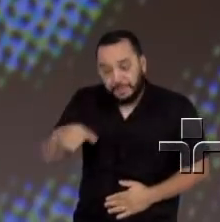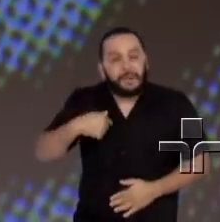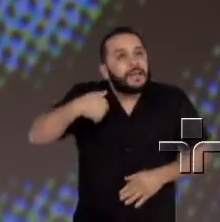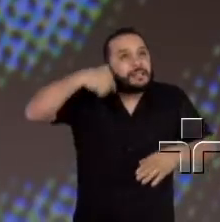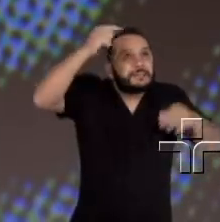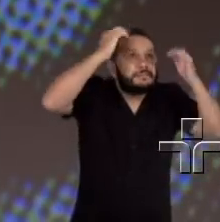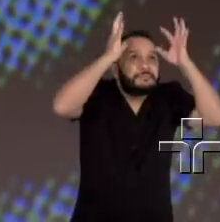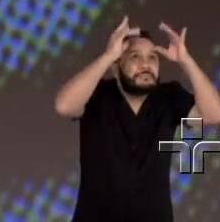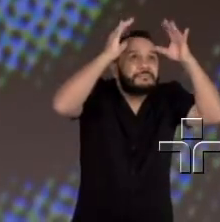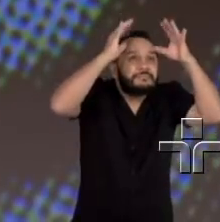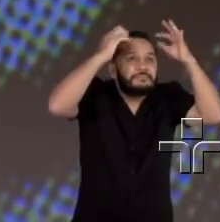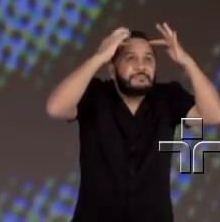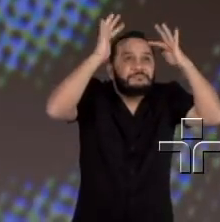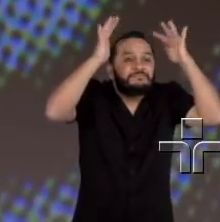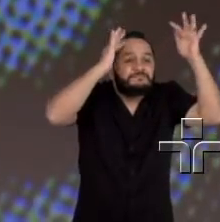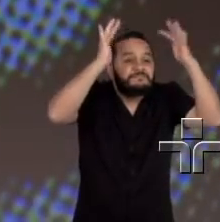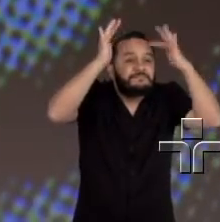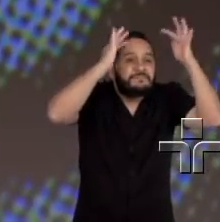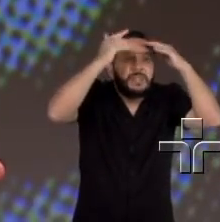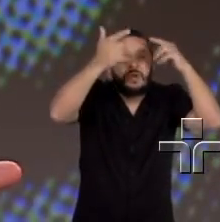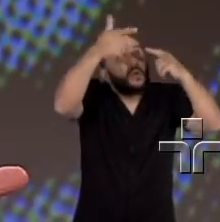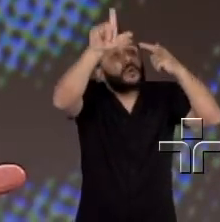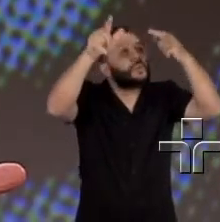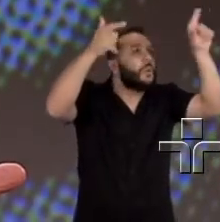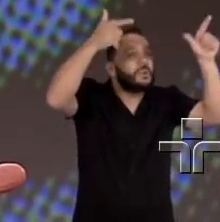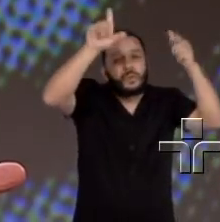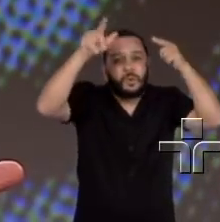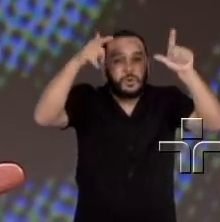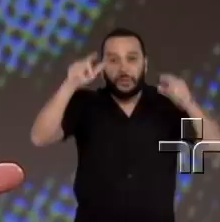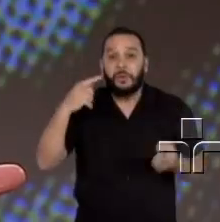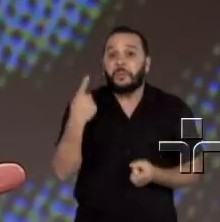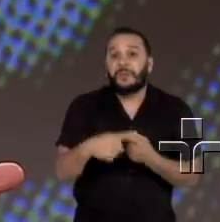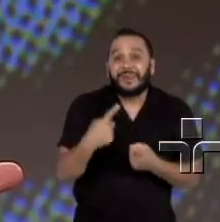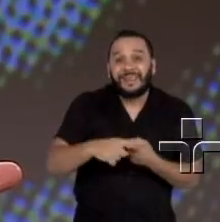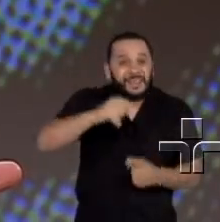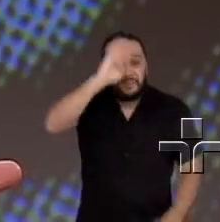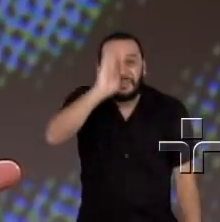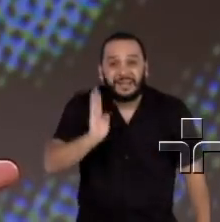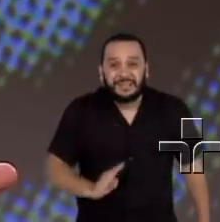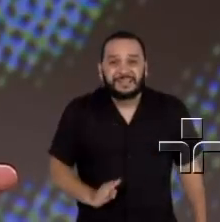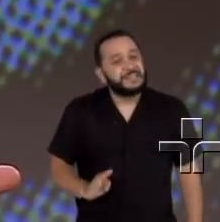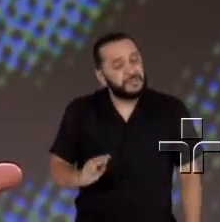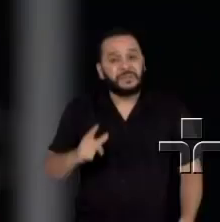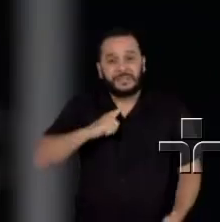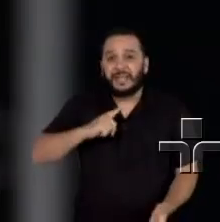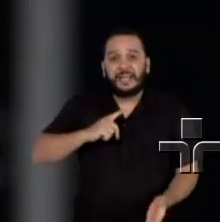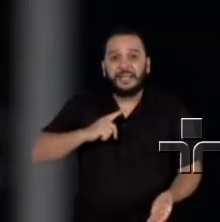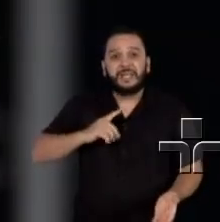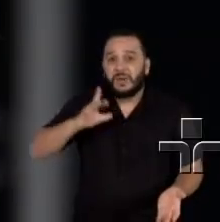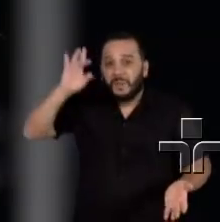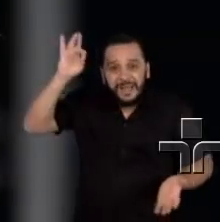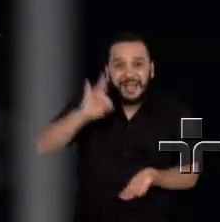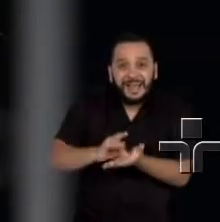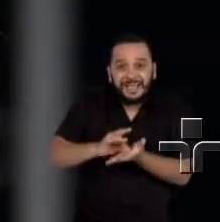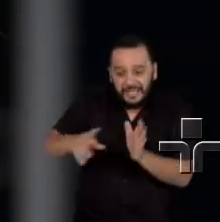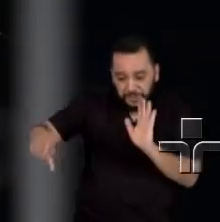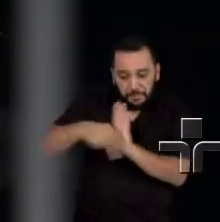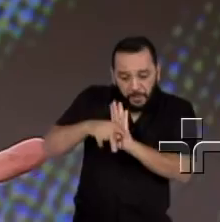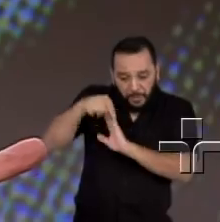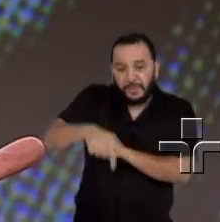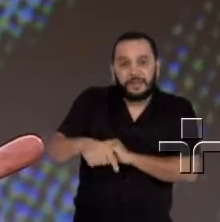senão fica muito difícil. Porque é um país que inventa uma realidade própria, né? E é um